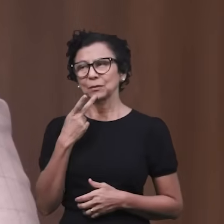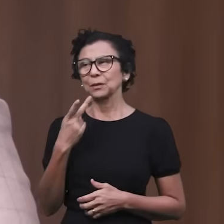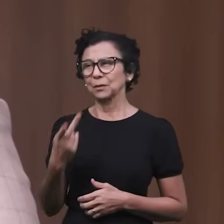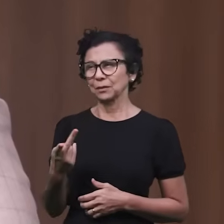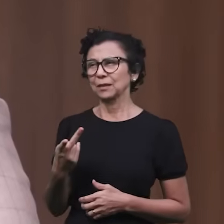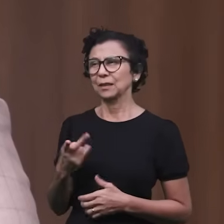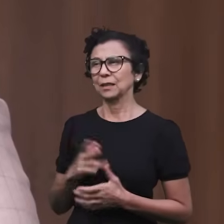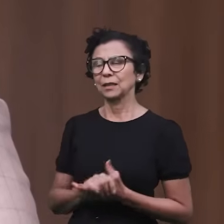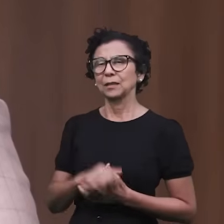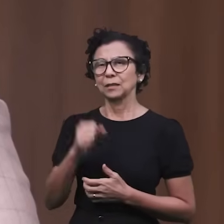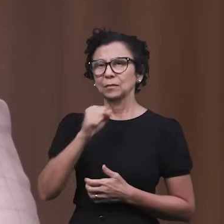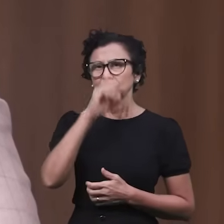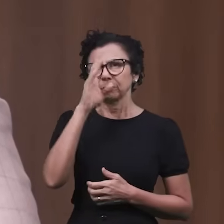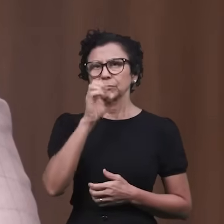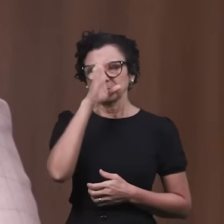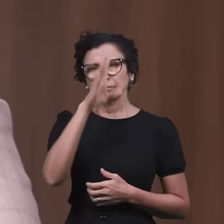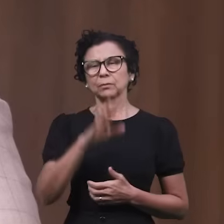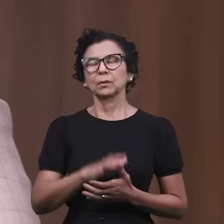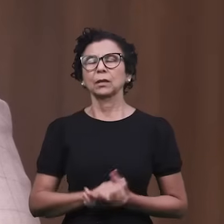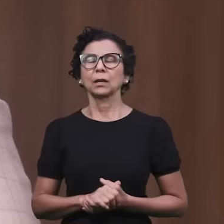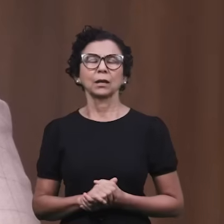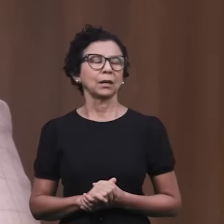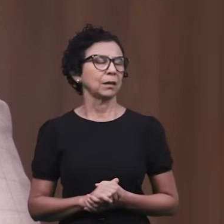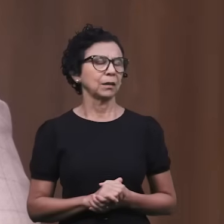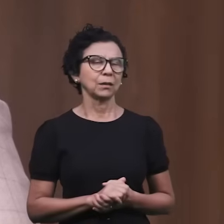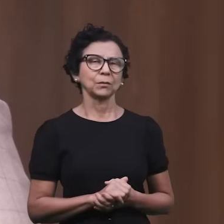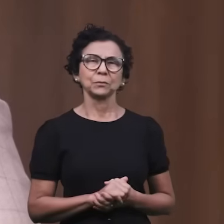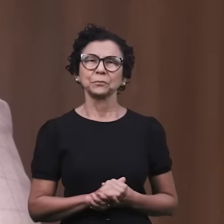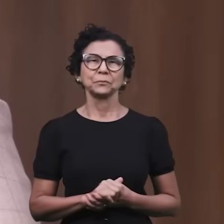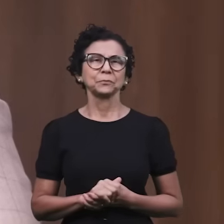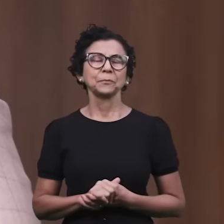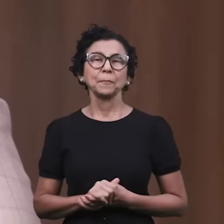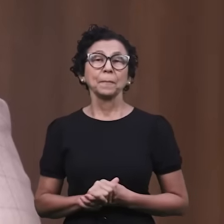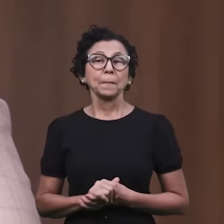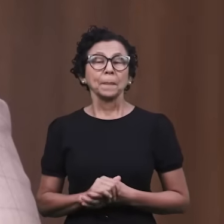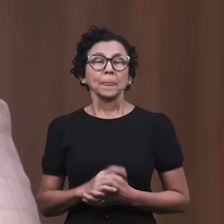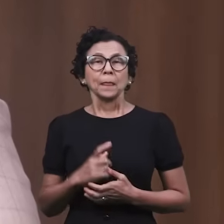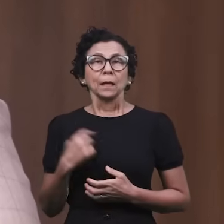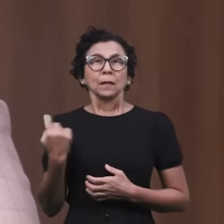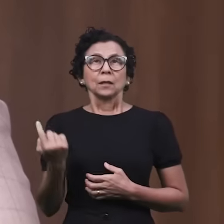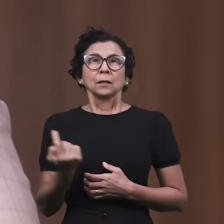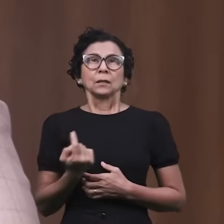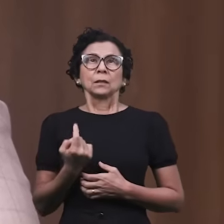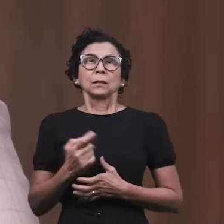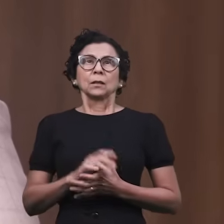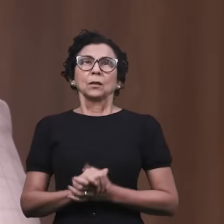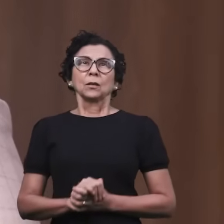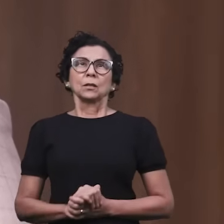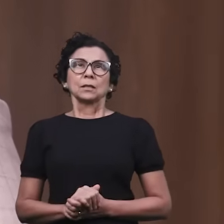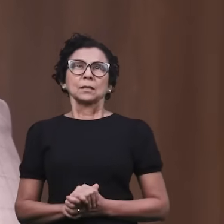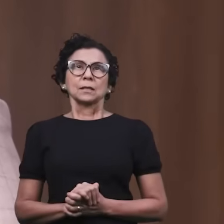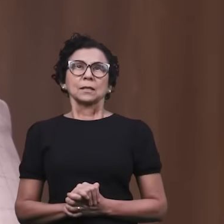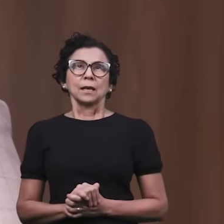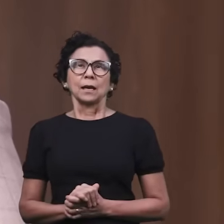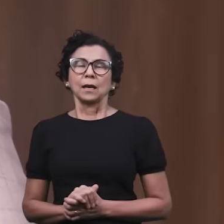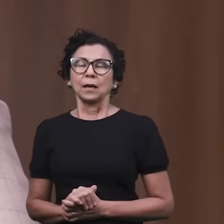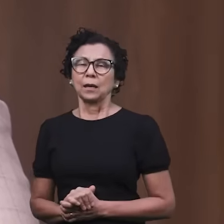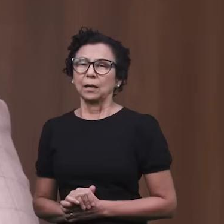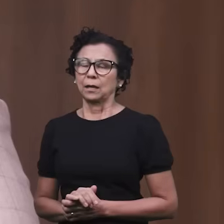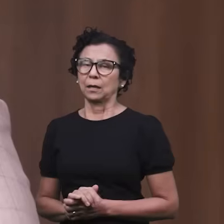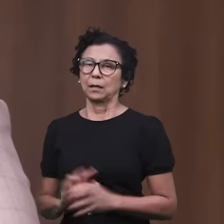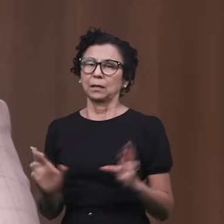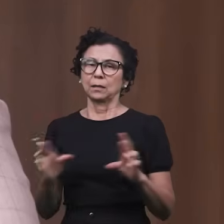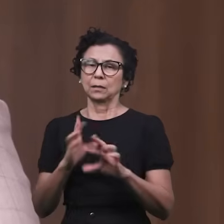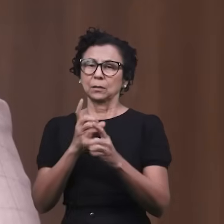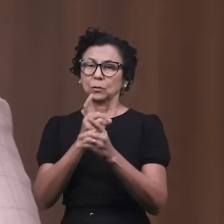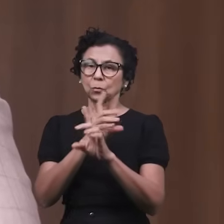qualquer jeito, nem de qualquer forma. E nós temos uma vivência no que diz respeito à doutrina, à